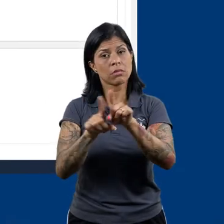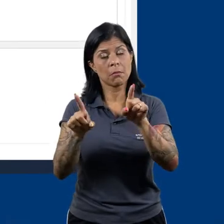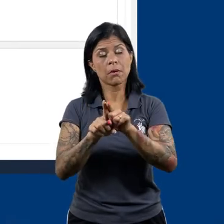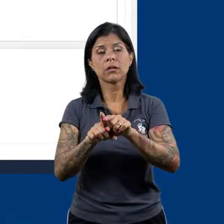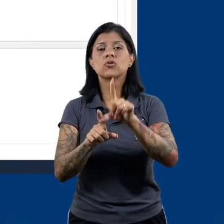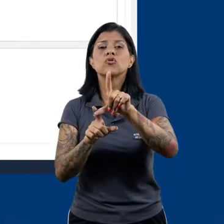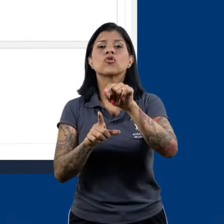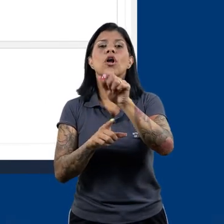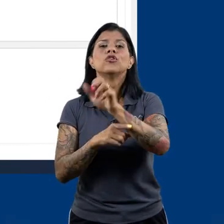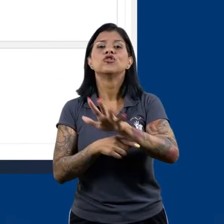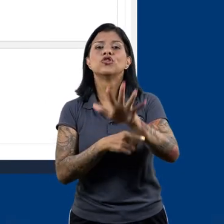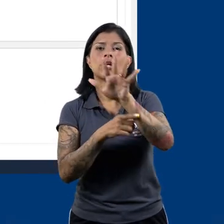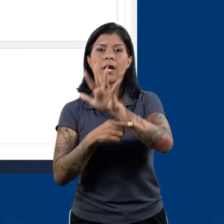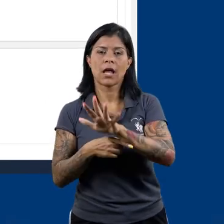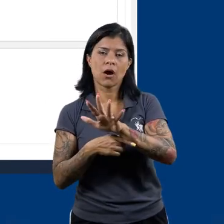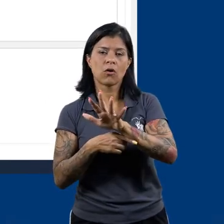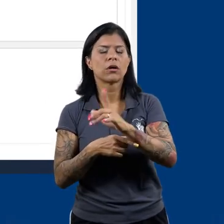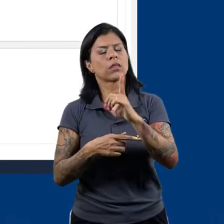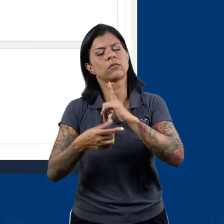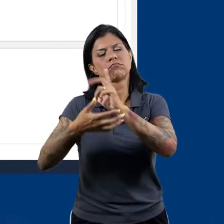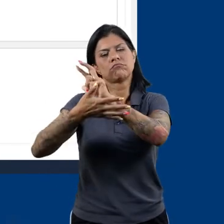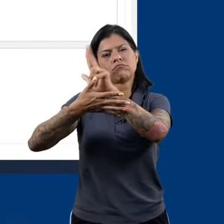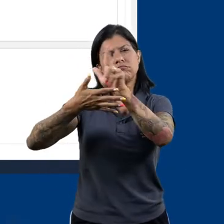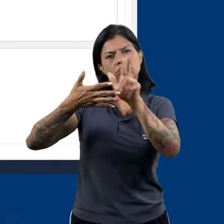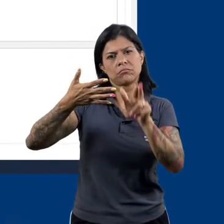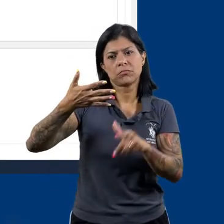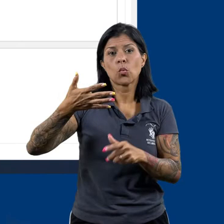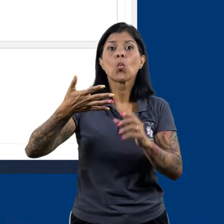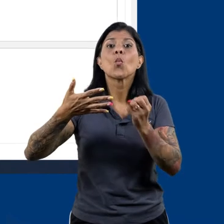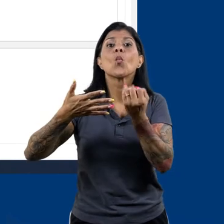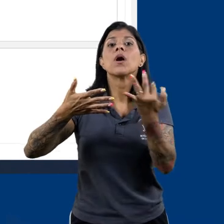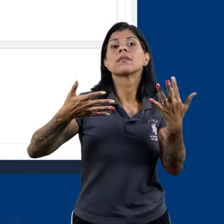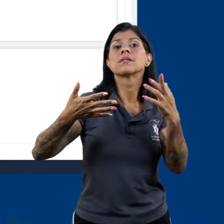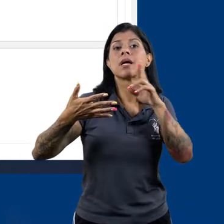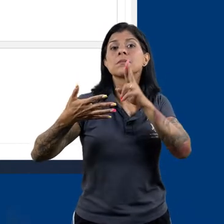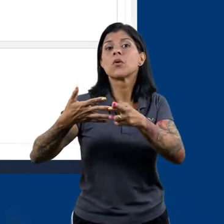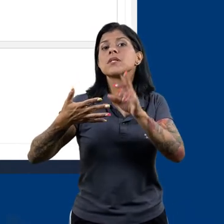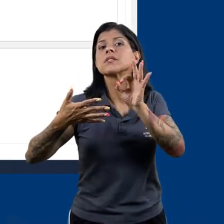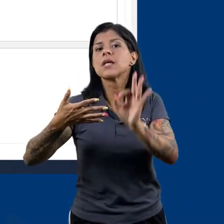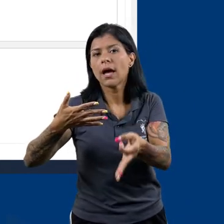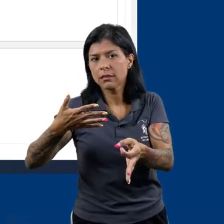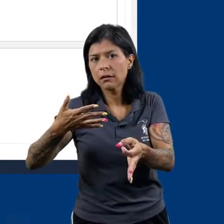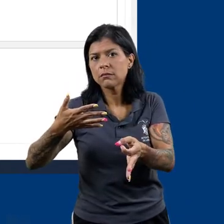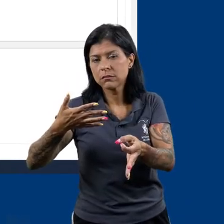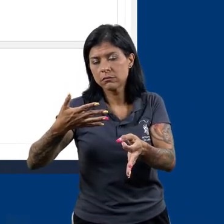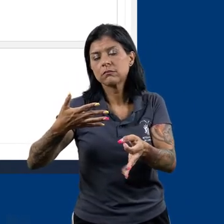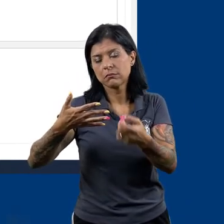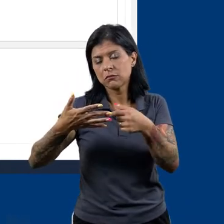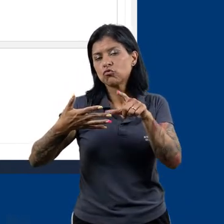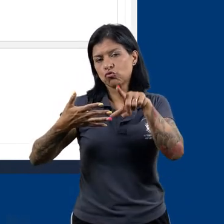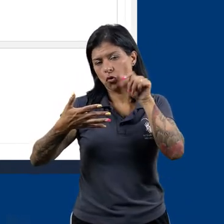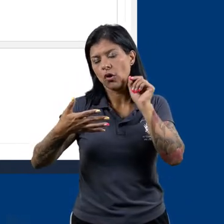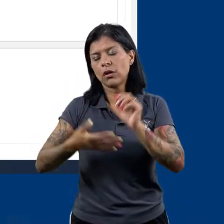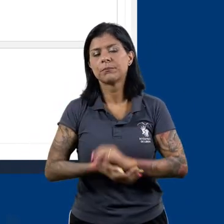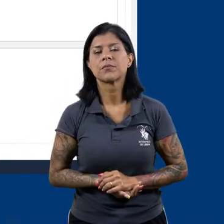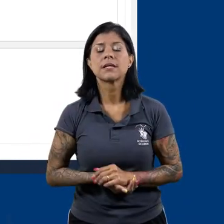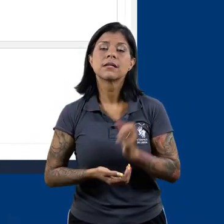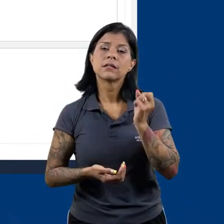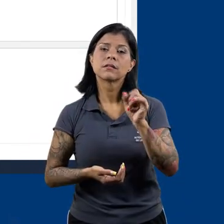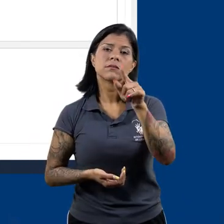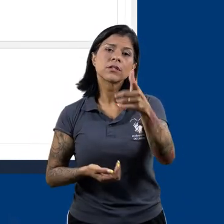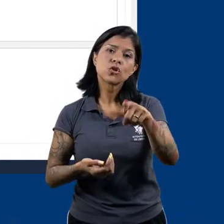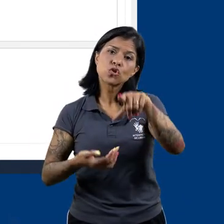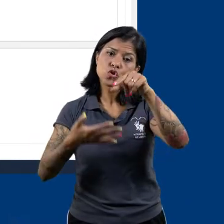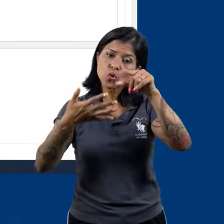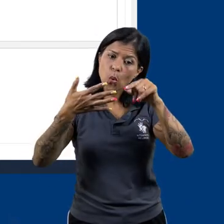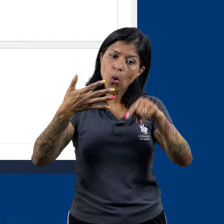geral o e se uma ou múltiplas respostas estão corretas é apenas